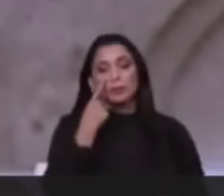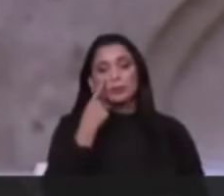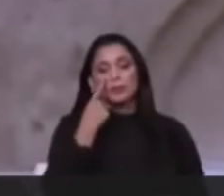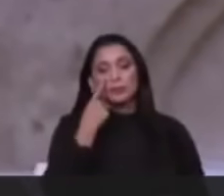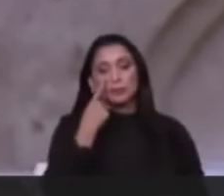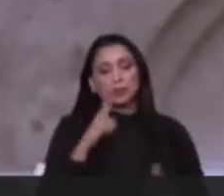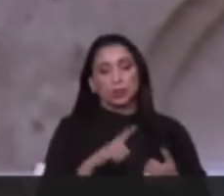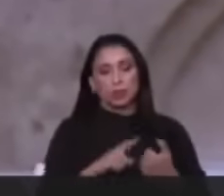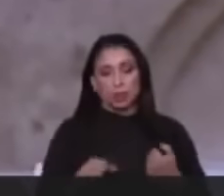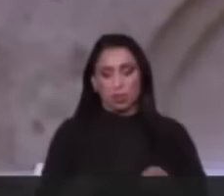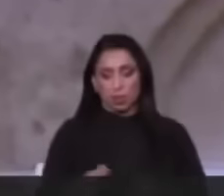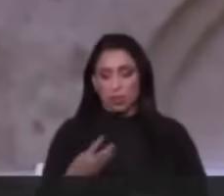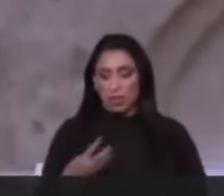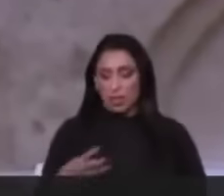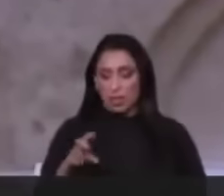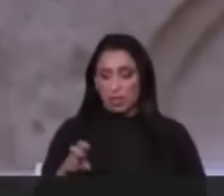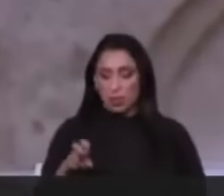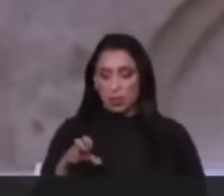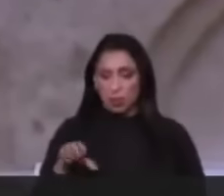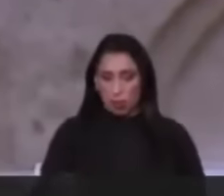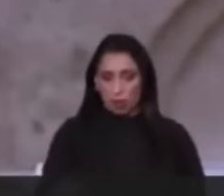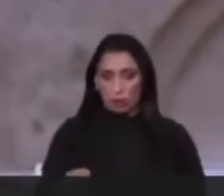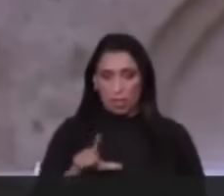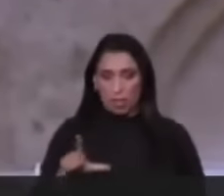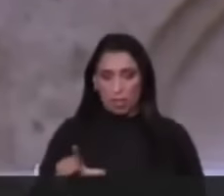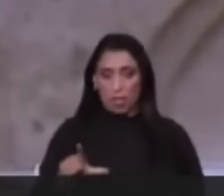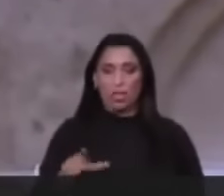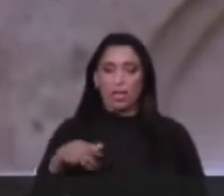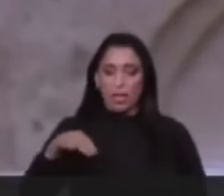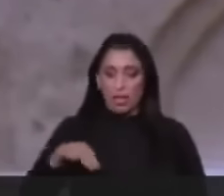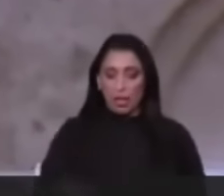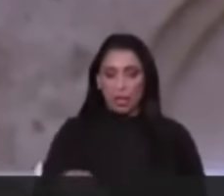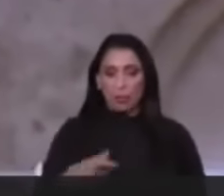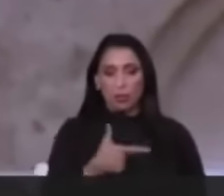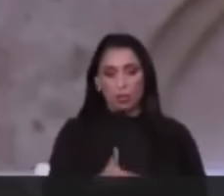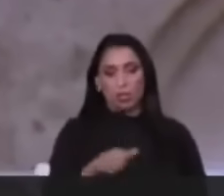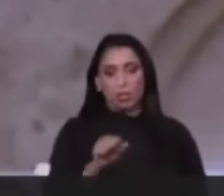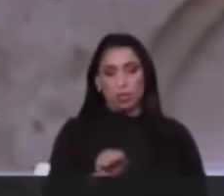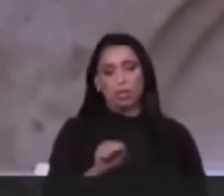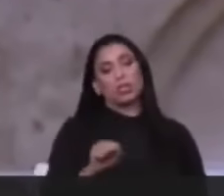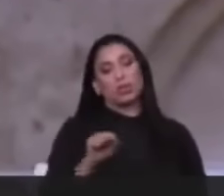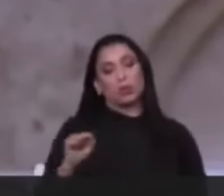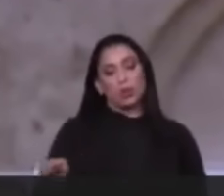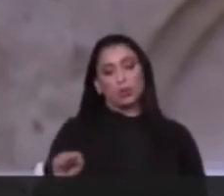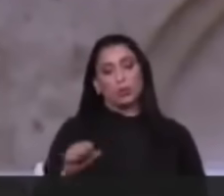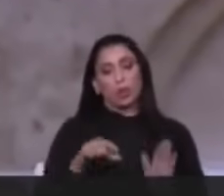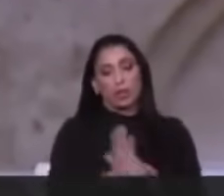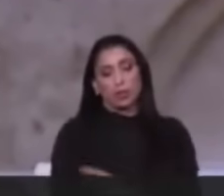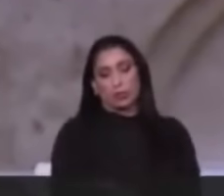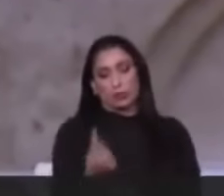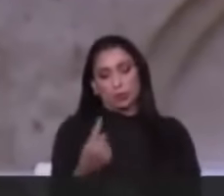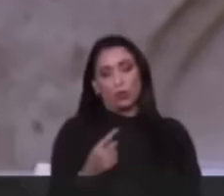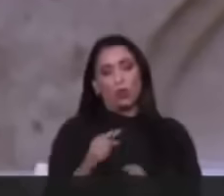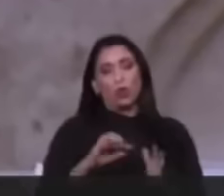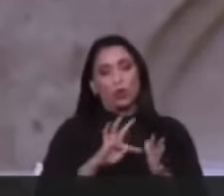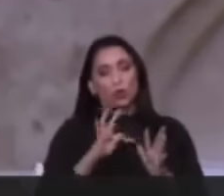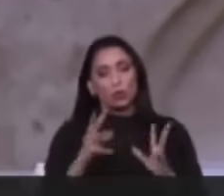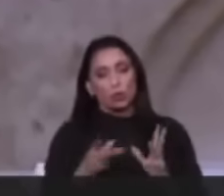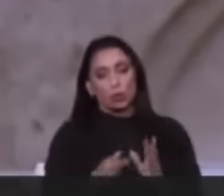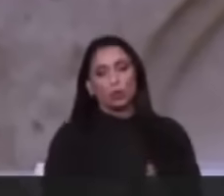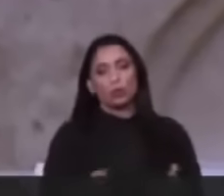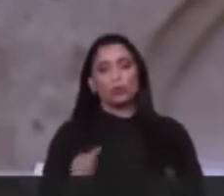artigos 359-L, 359-M e 288, parágrafo único, todos do Código